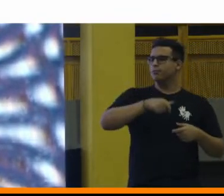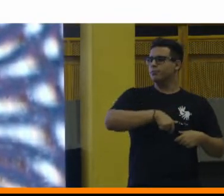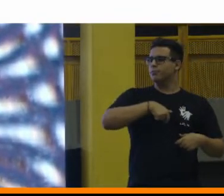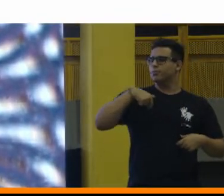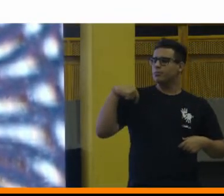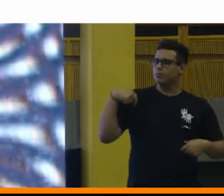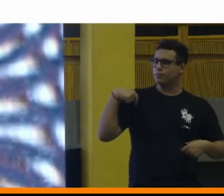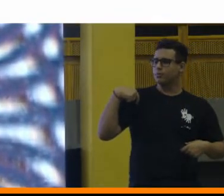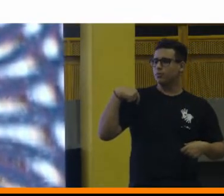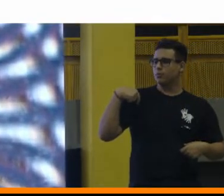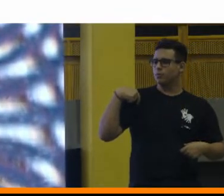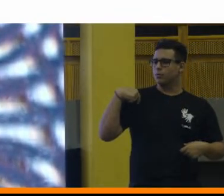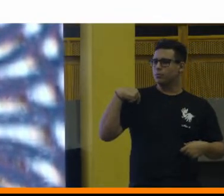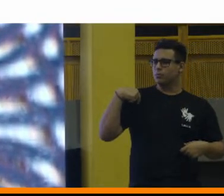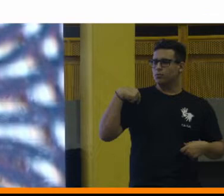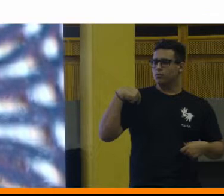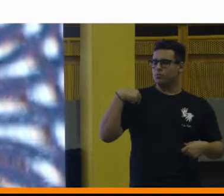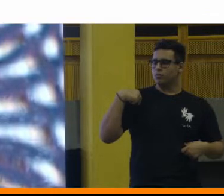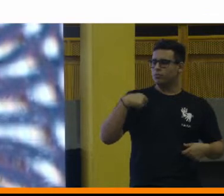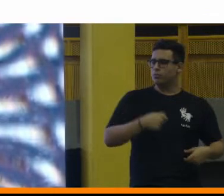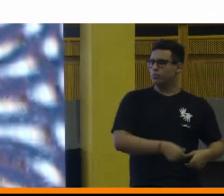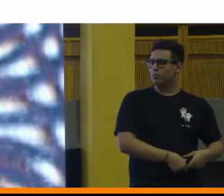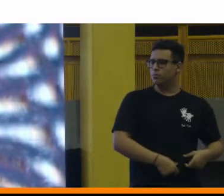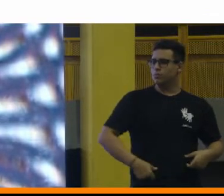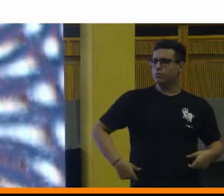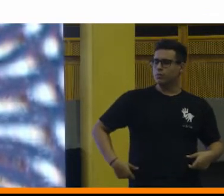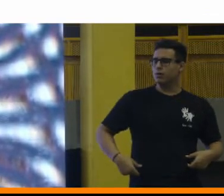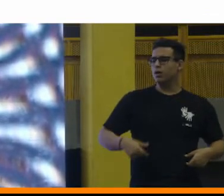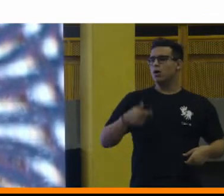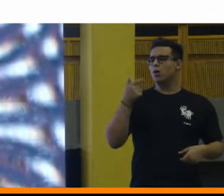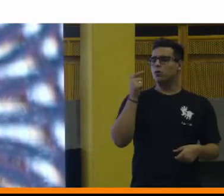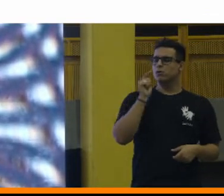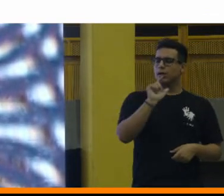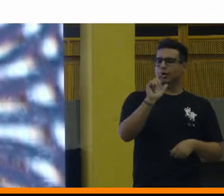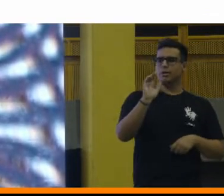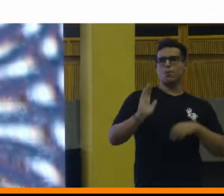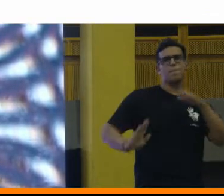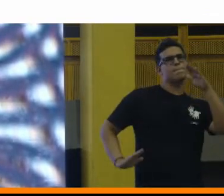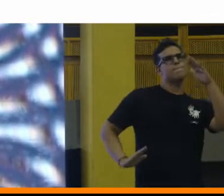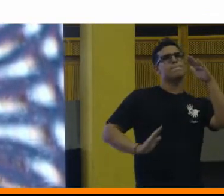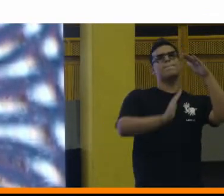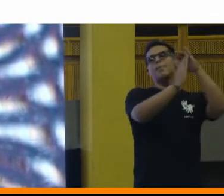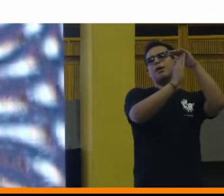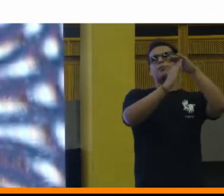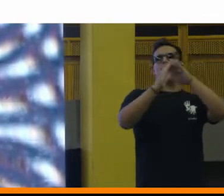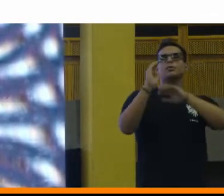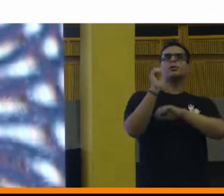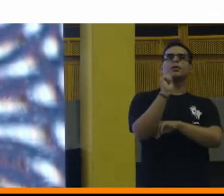atingindo um pico, um máximo de aceleração